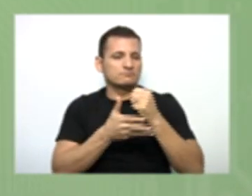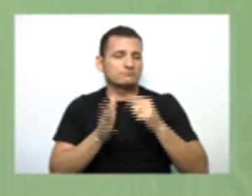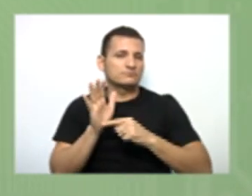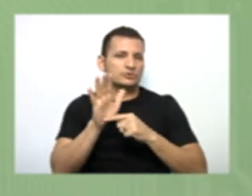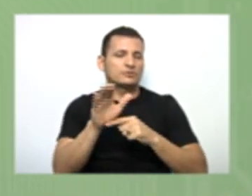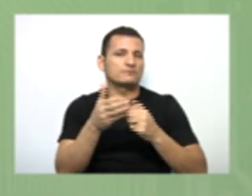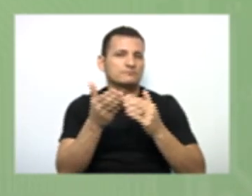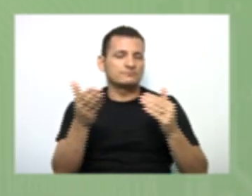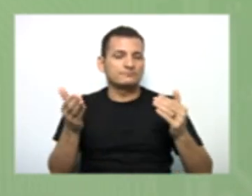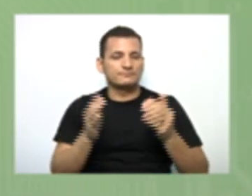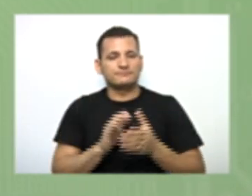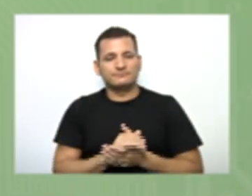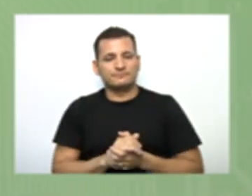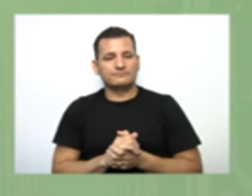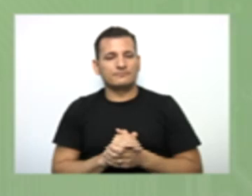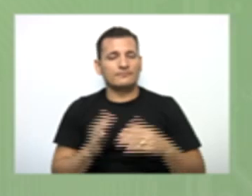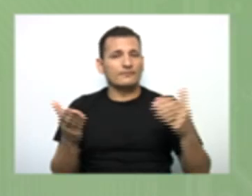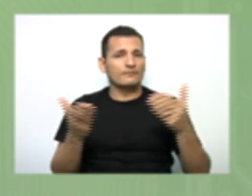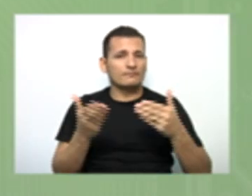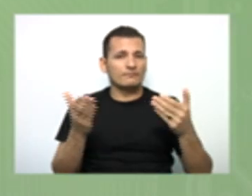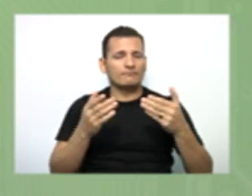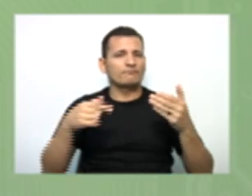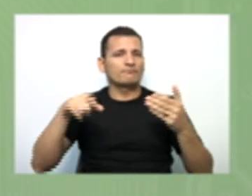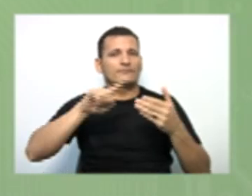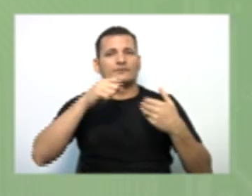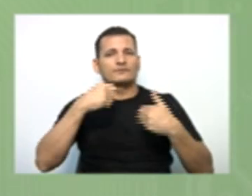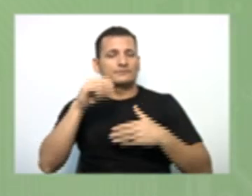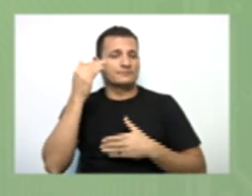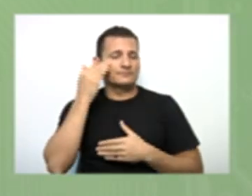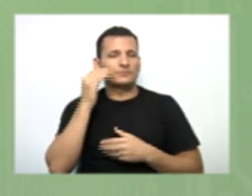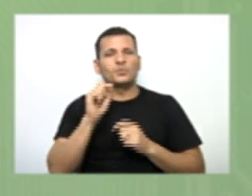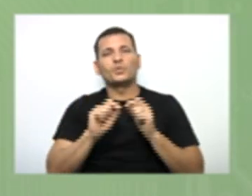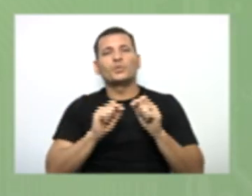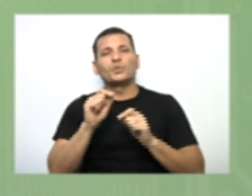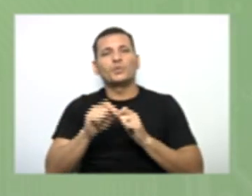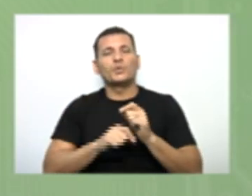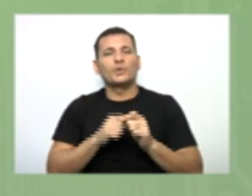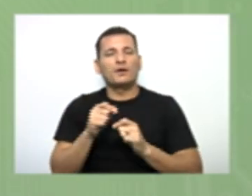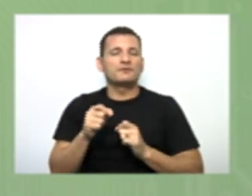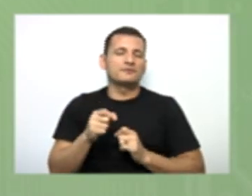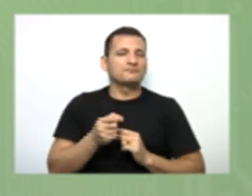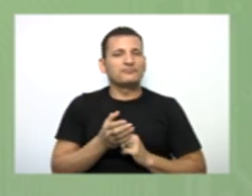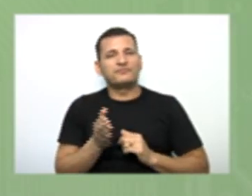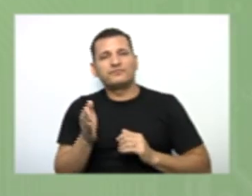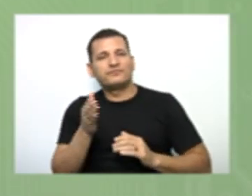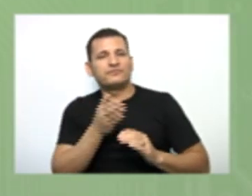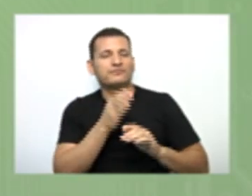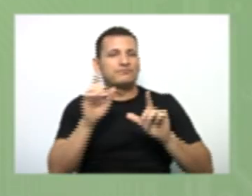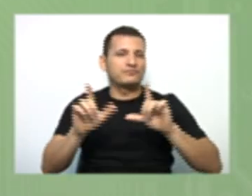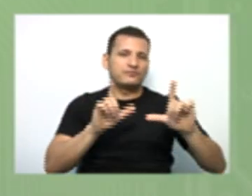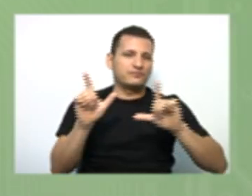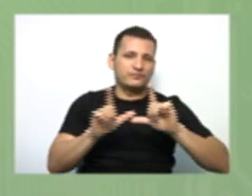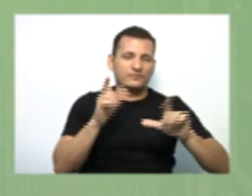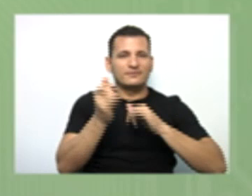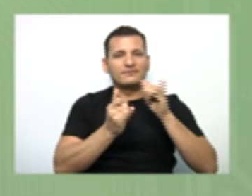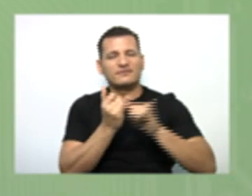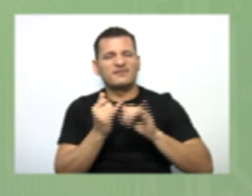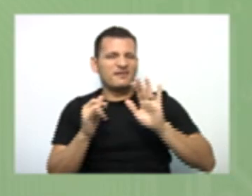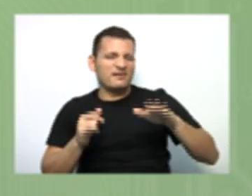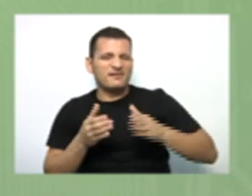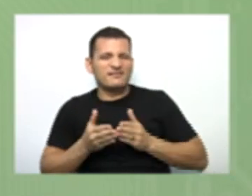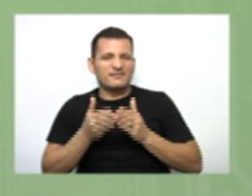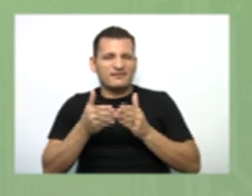aqui. Agora, a gente tem que entender o que é navegar na internet. Navegar o quê? Pegar o barquinho, ir lá